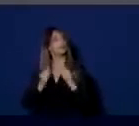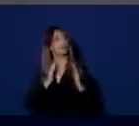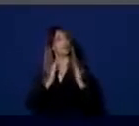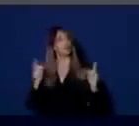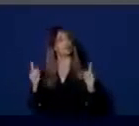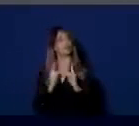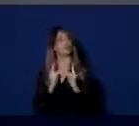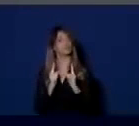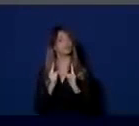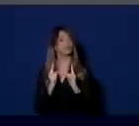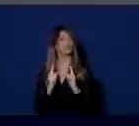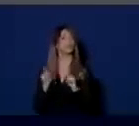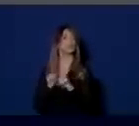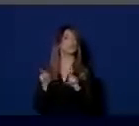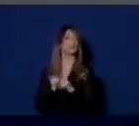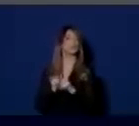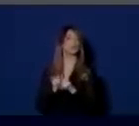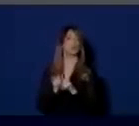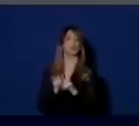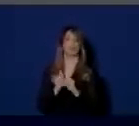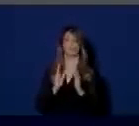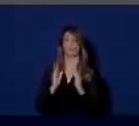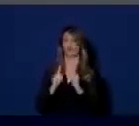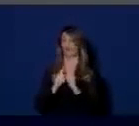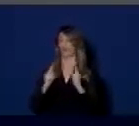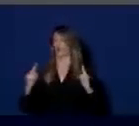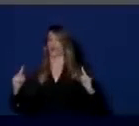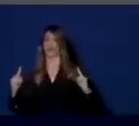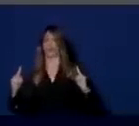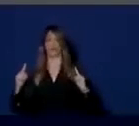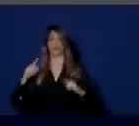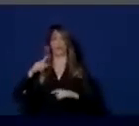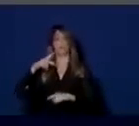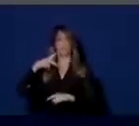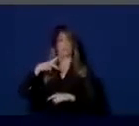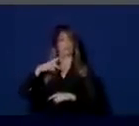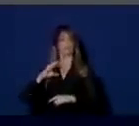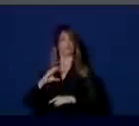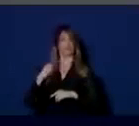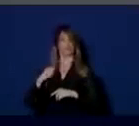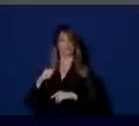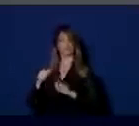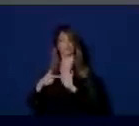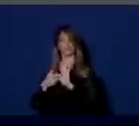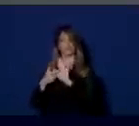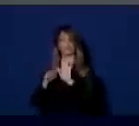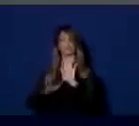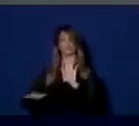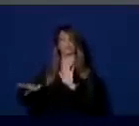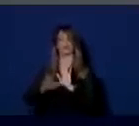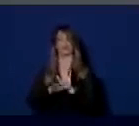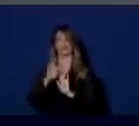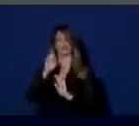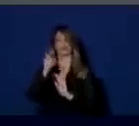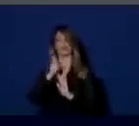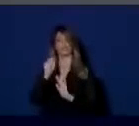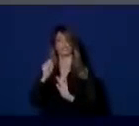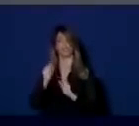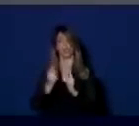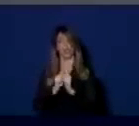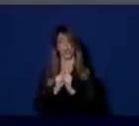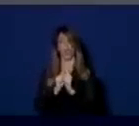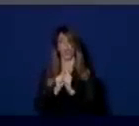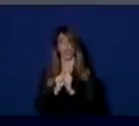prazo e alguma coisa também na de longo. Quer dizer, os BCs teriam que mostrar ao mercado que essa taxa longa está errada e